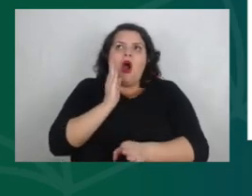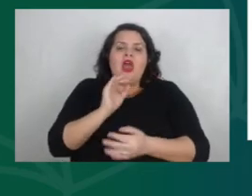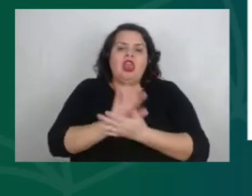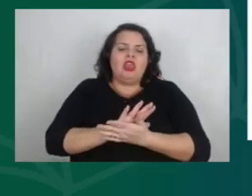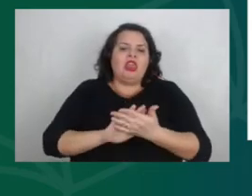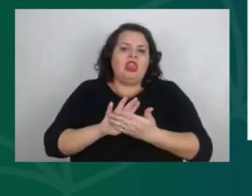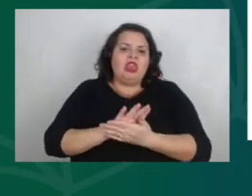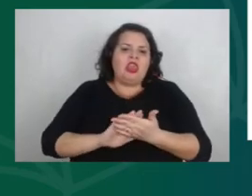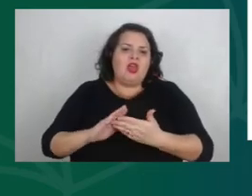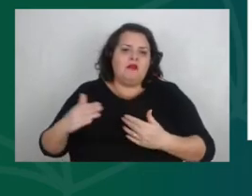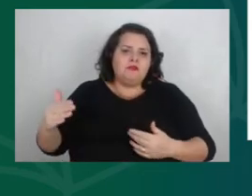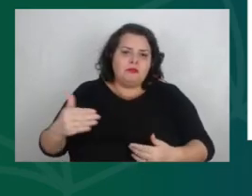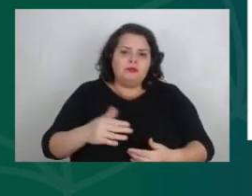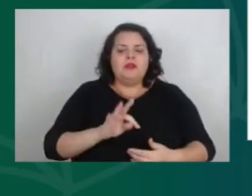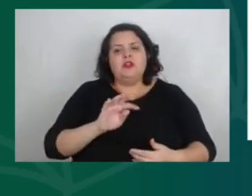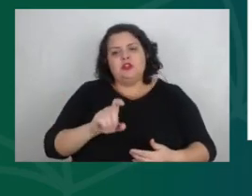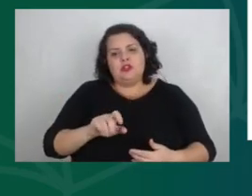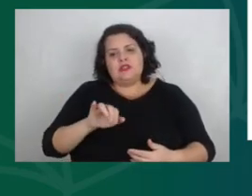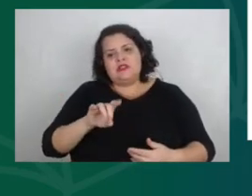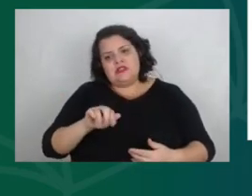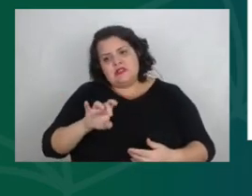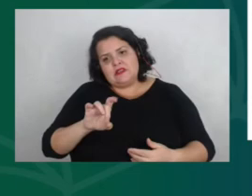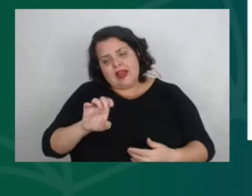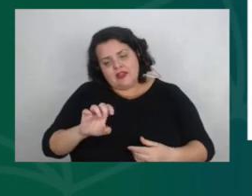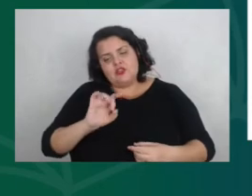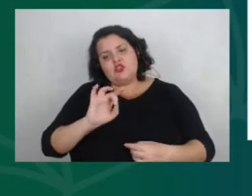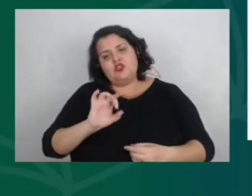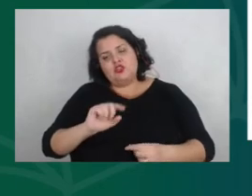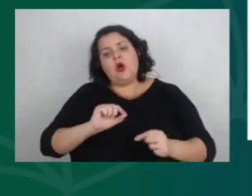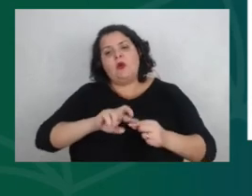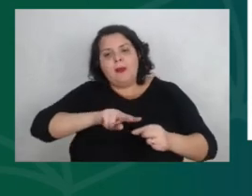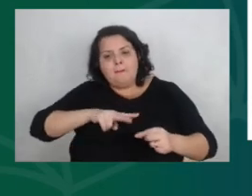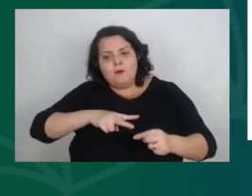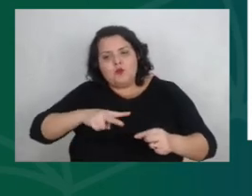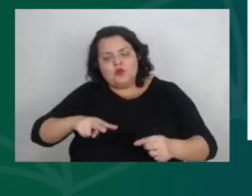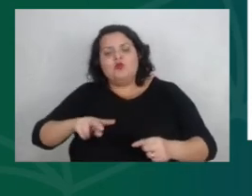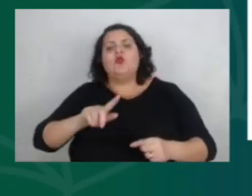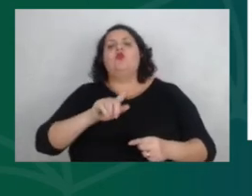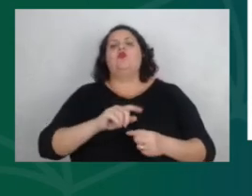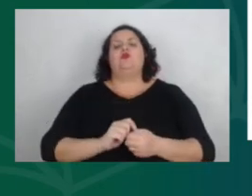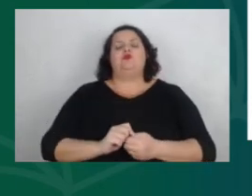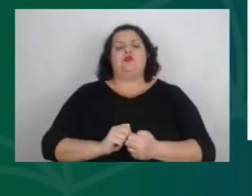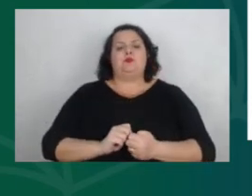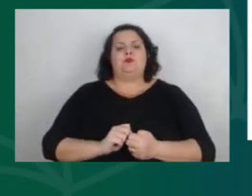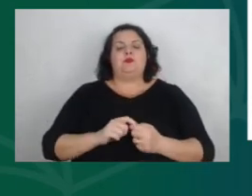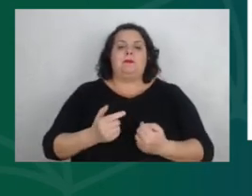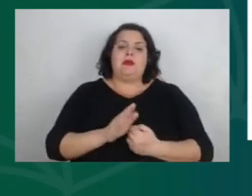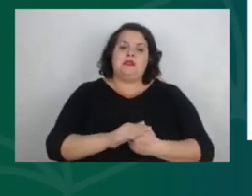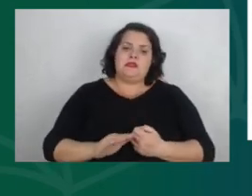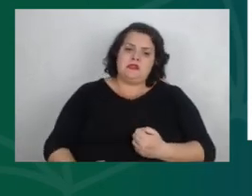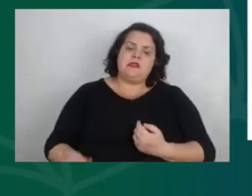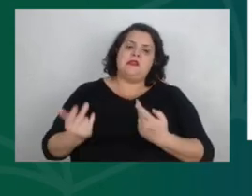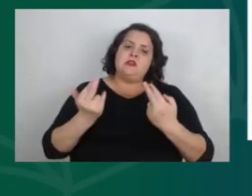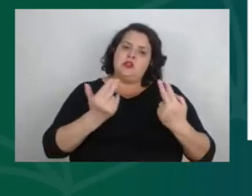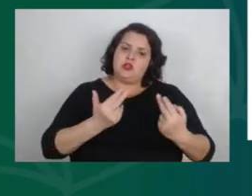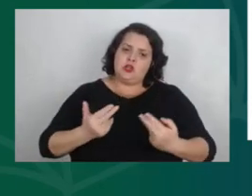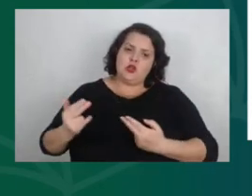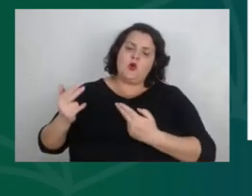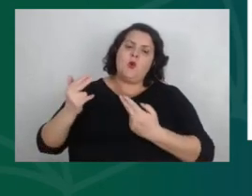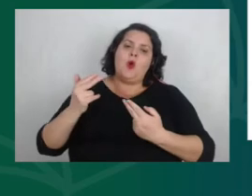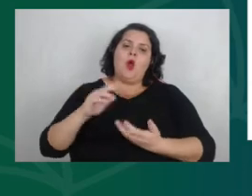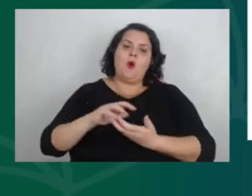citotoxicidade, somente a mutagenicidade. Comprovando que essas crianças, assim como os adultos ali residentes na comunidade, eles estão